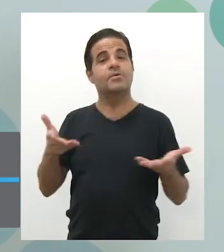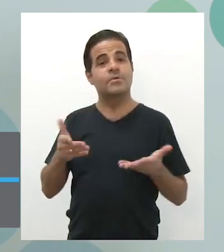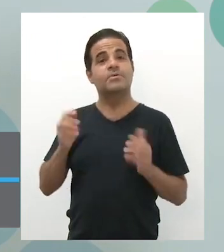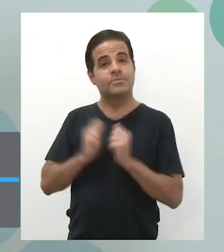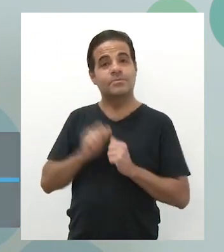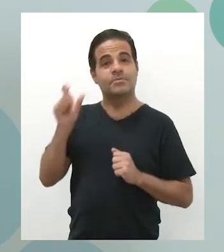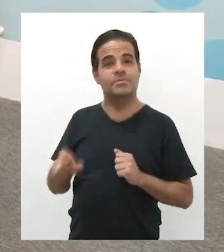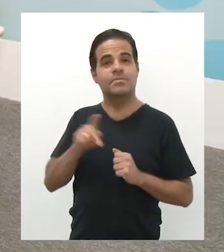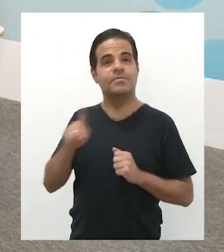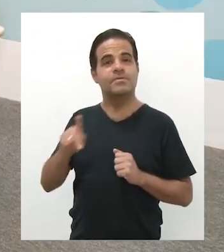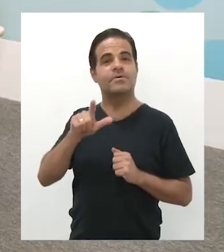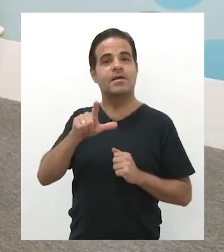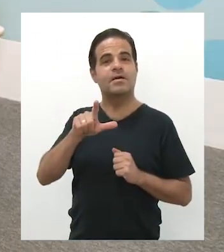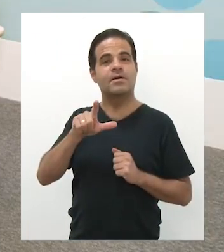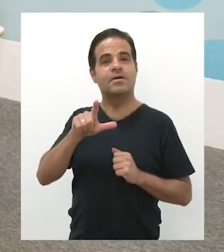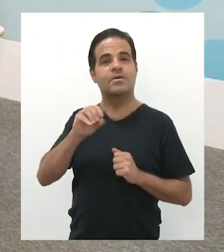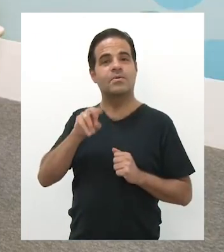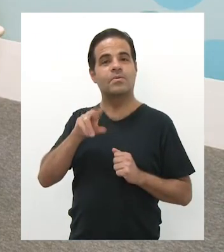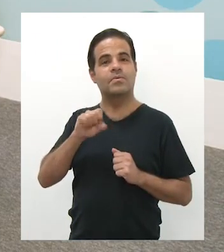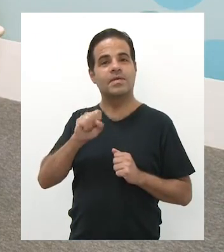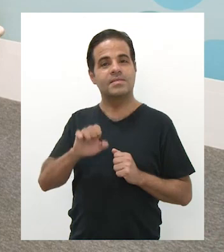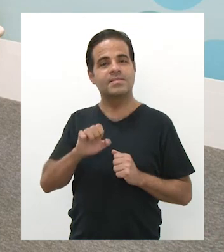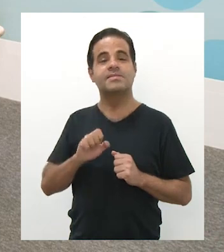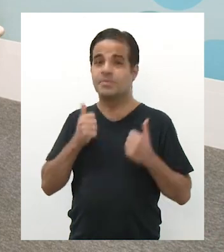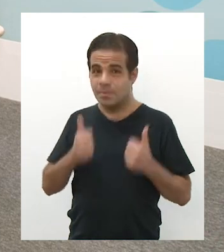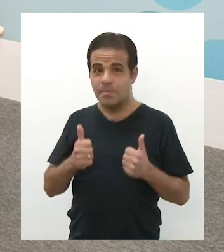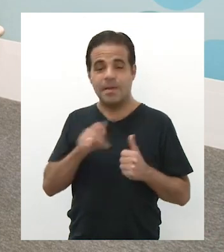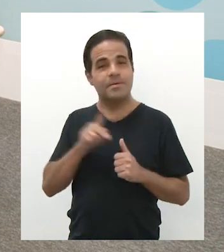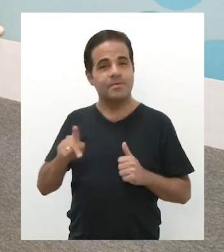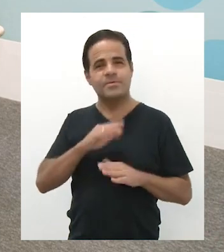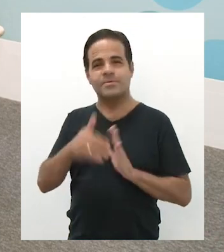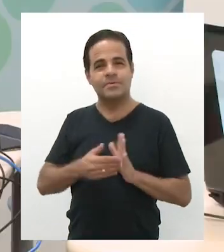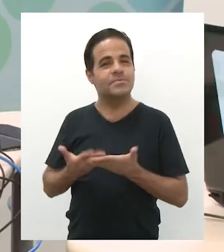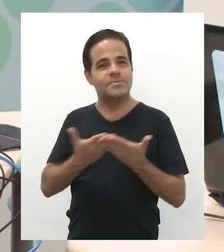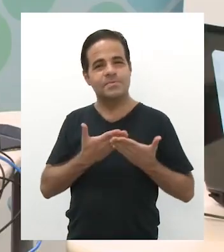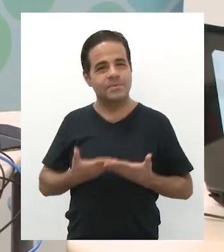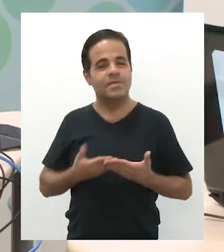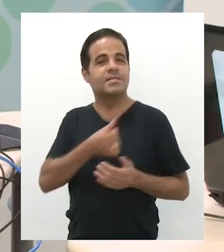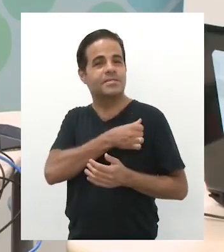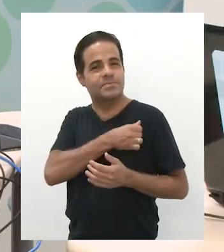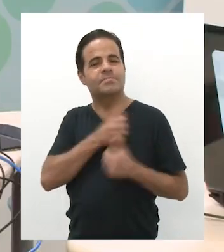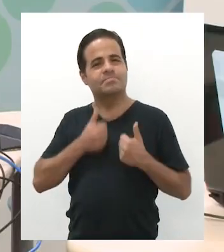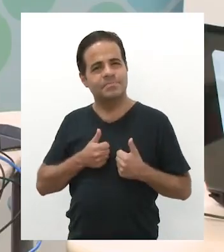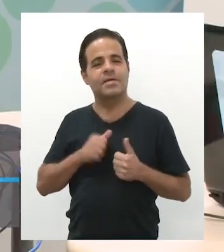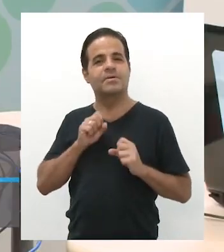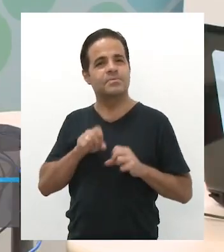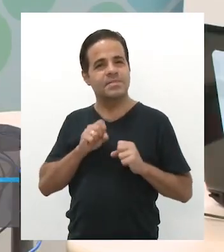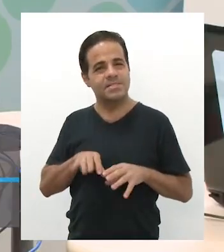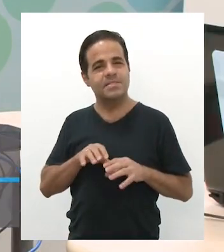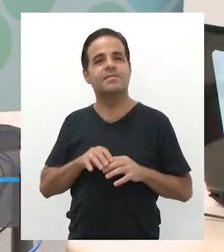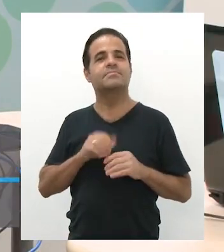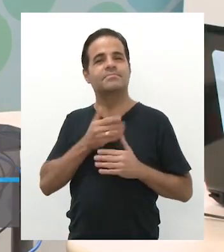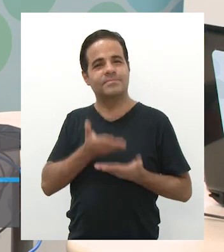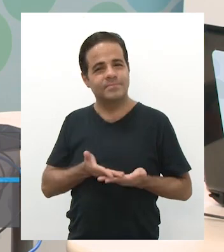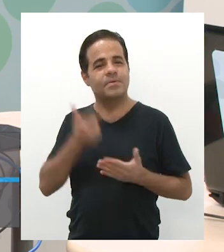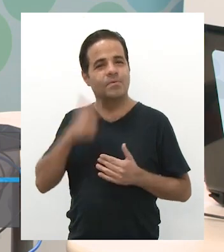professora Luíse. Tudo bem, professora Luíse? Tudo bem, professora Janaína? Tudo bem, estudantes do sexto ano do ensino fundamental?